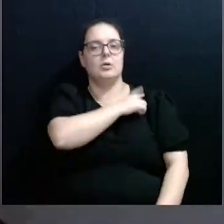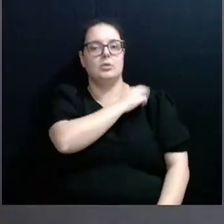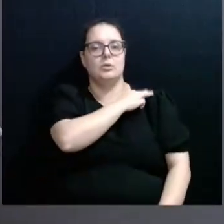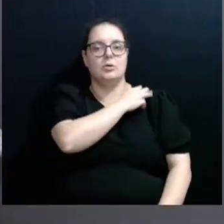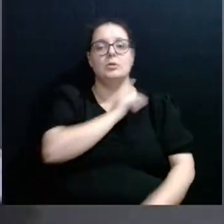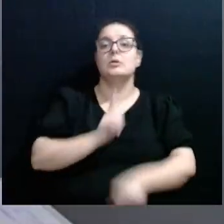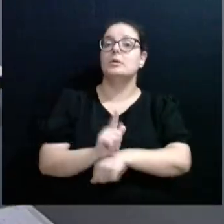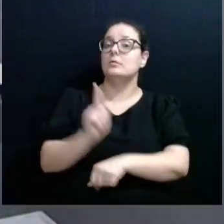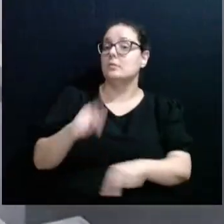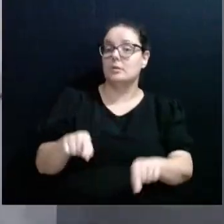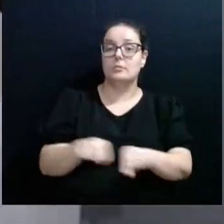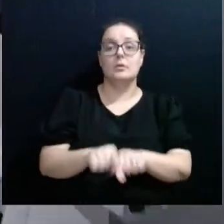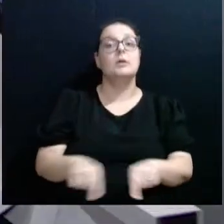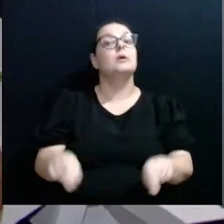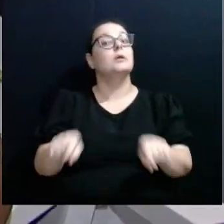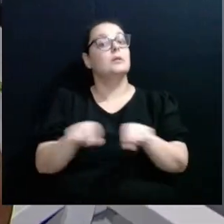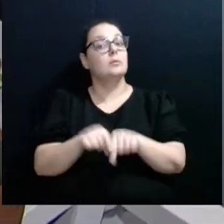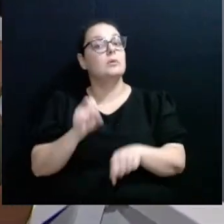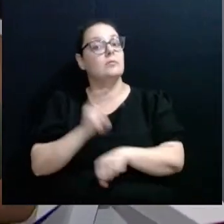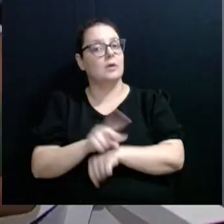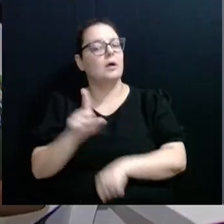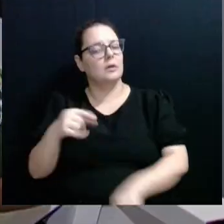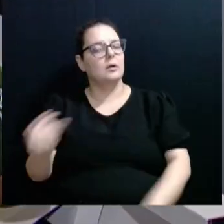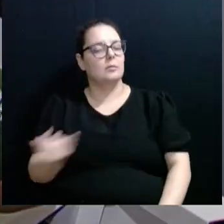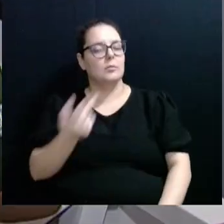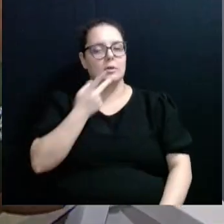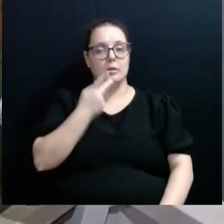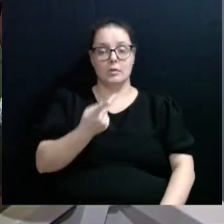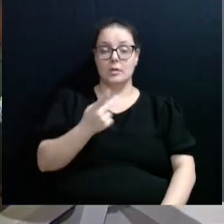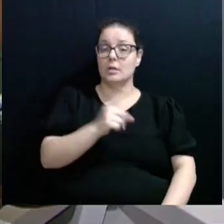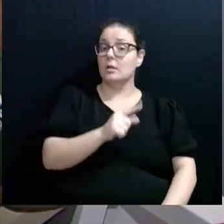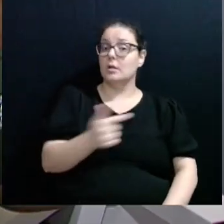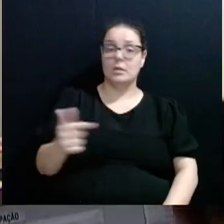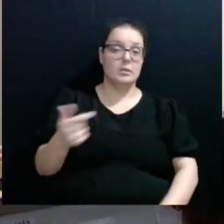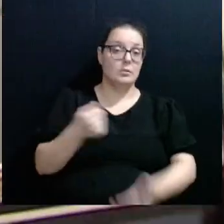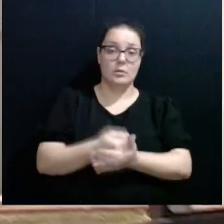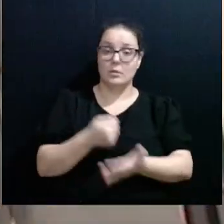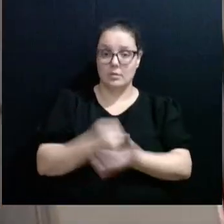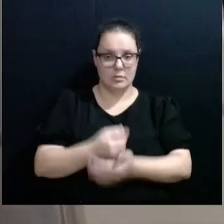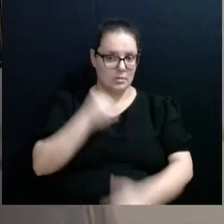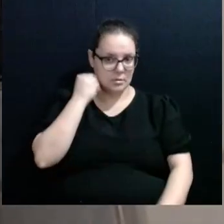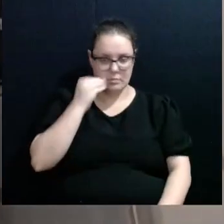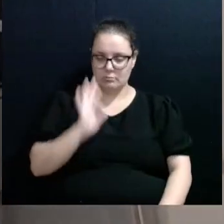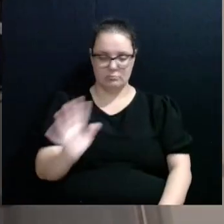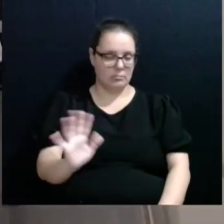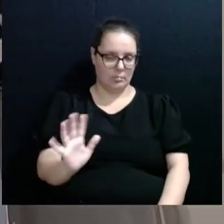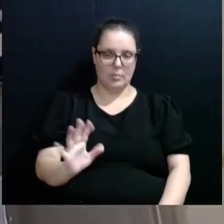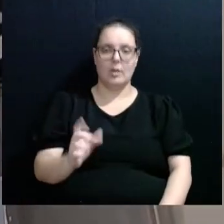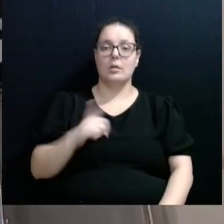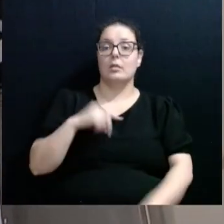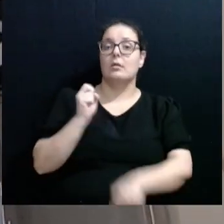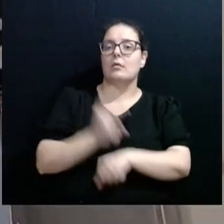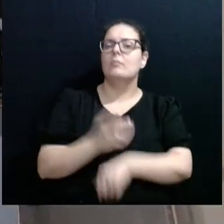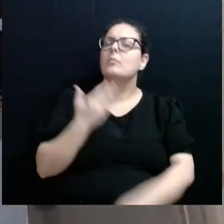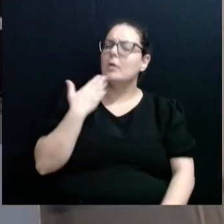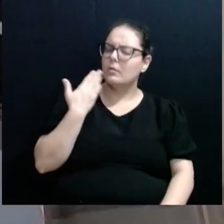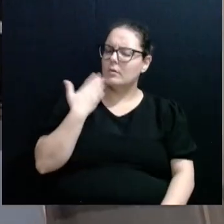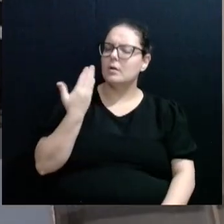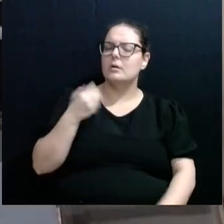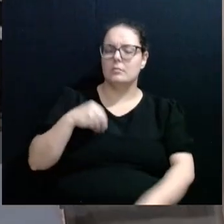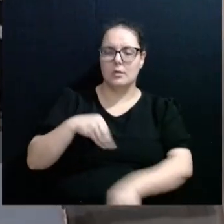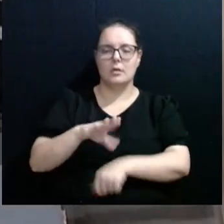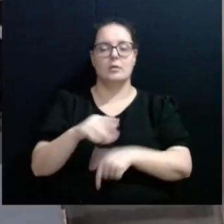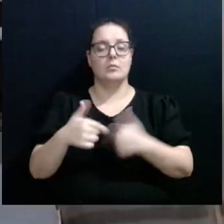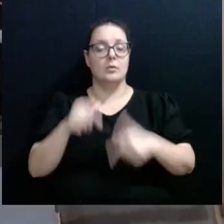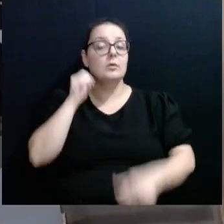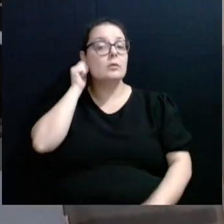inclusive vagas, acho que é importante a gente dizer, que não exigem experiência. Essas vagas a gente tem uma facilidade de encaminhar o trabalhador. Quando a